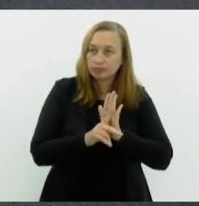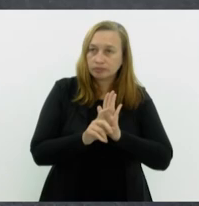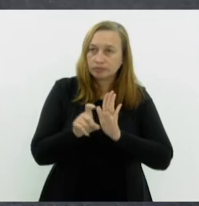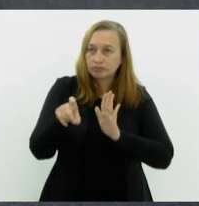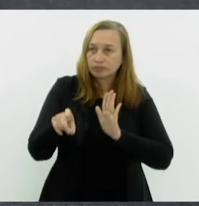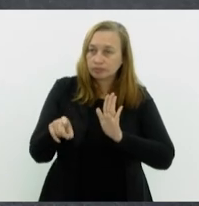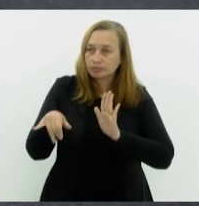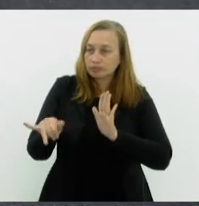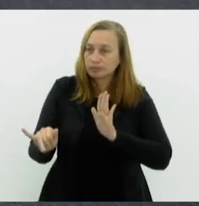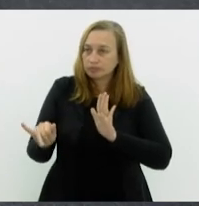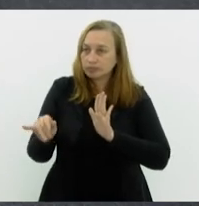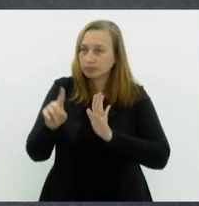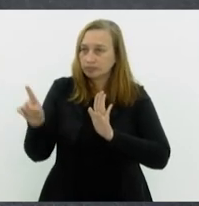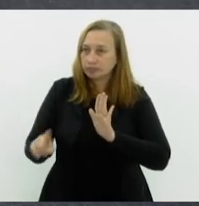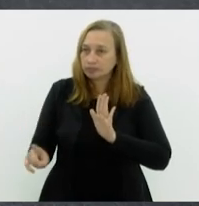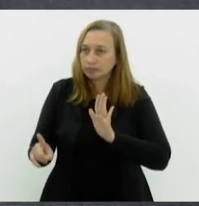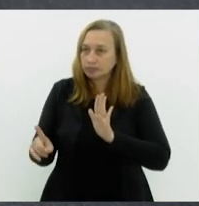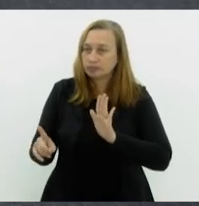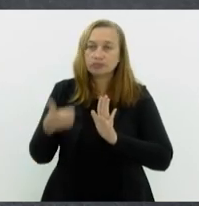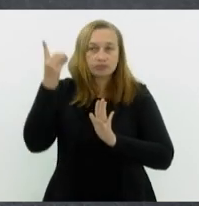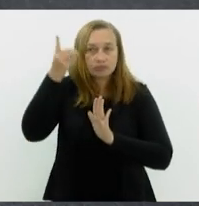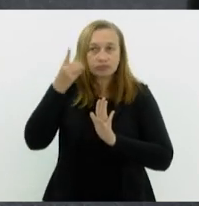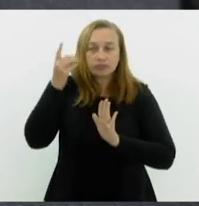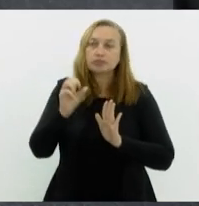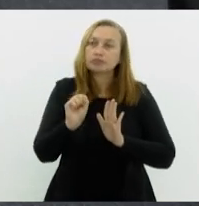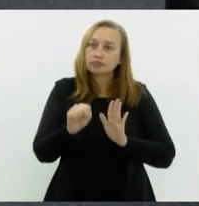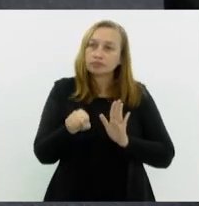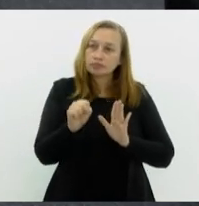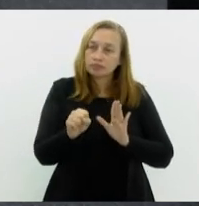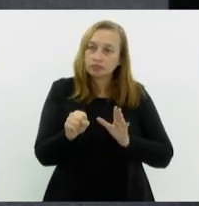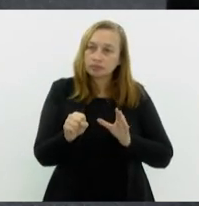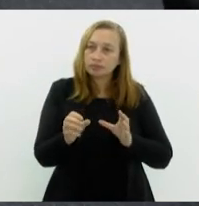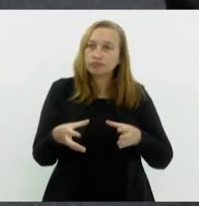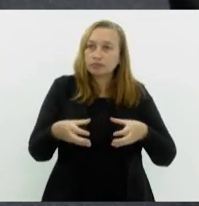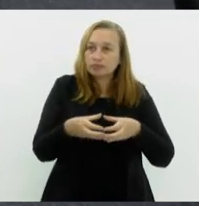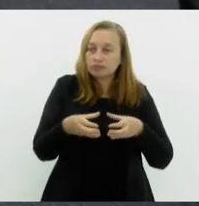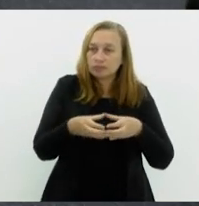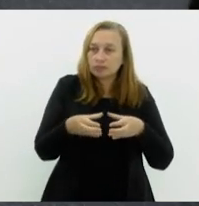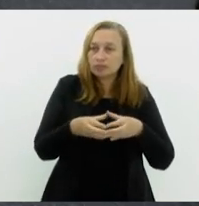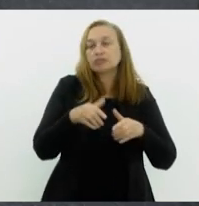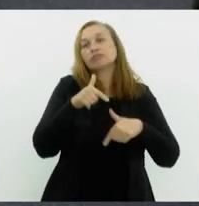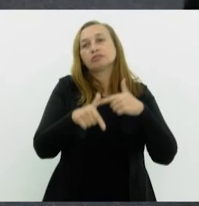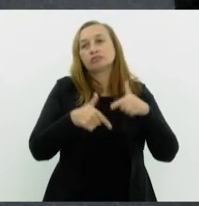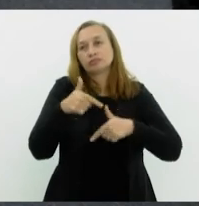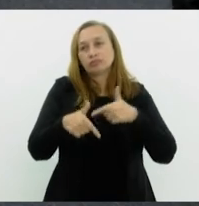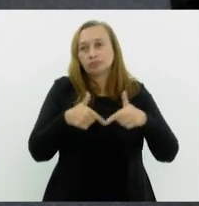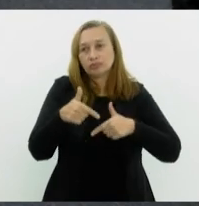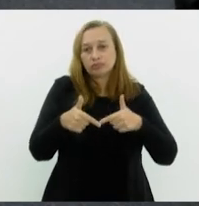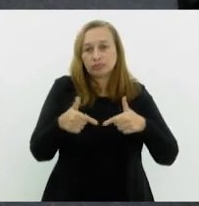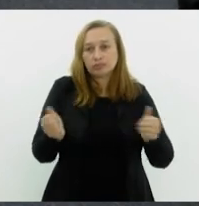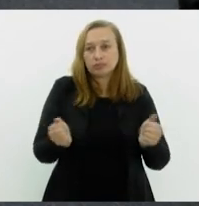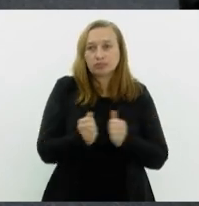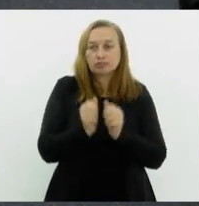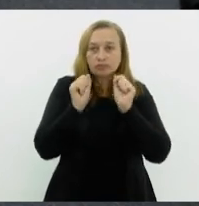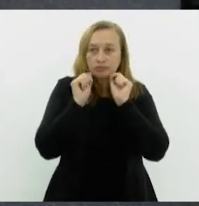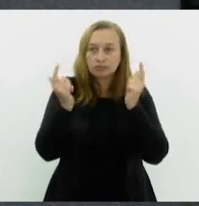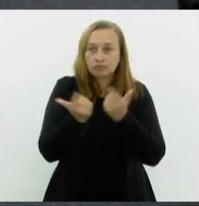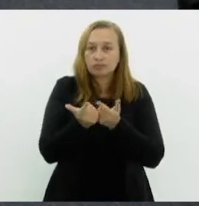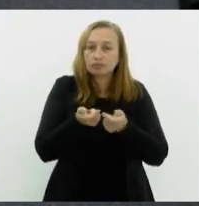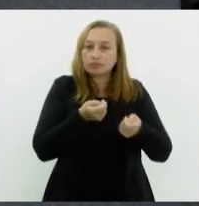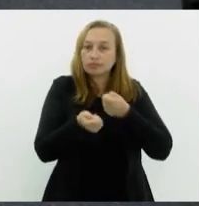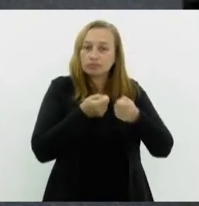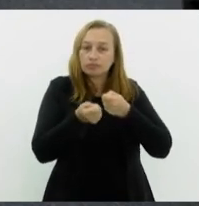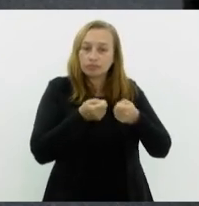XYZ, é do órgão externo que trabalha junto à Assembleia Legislativa para fazer o